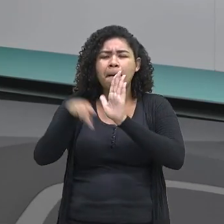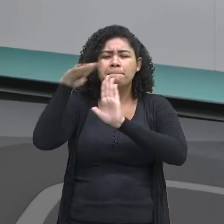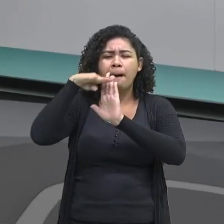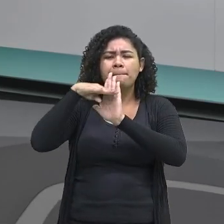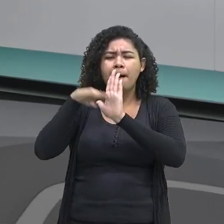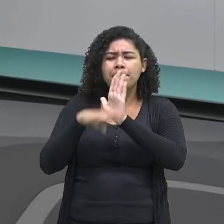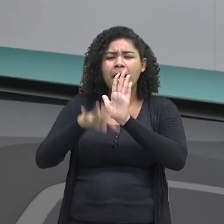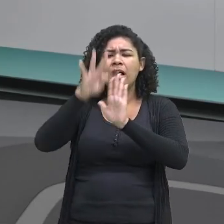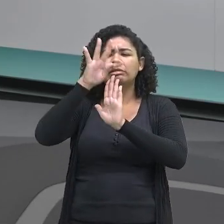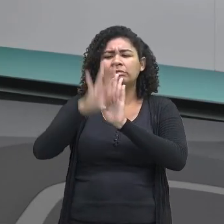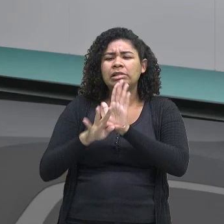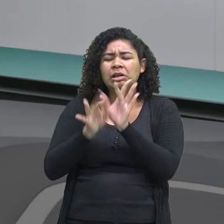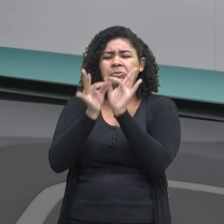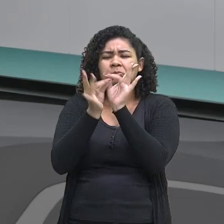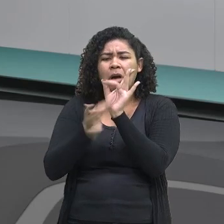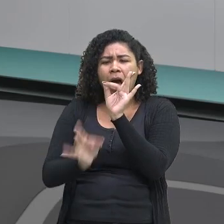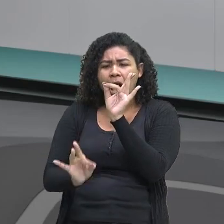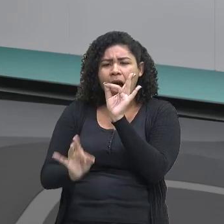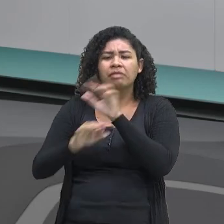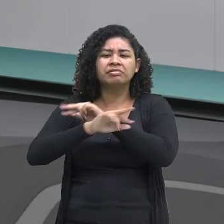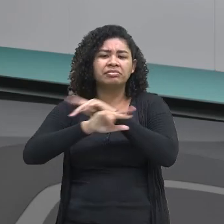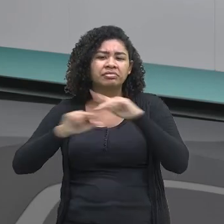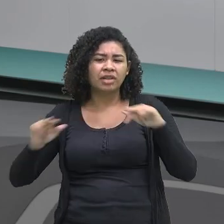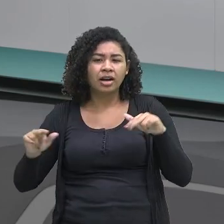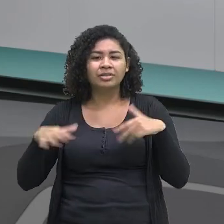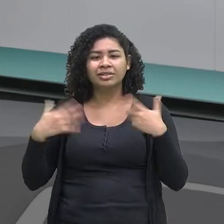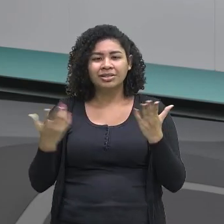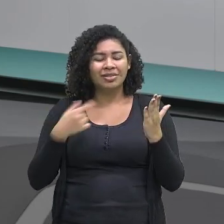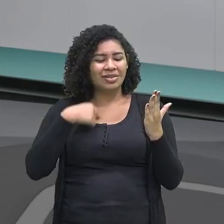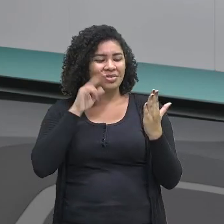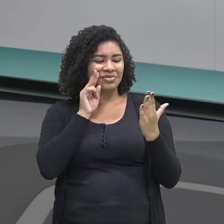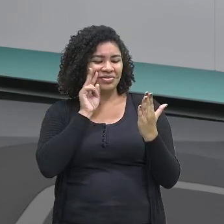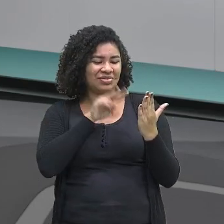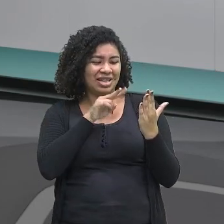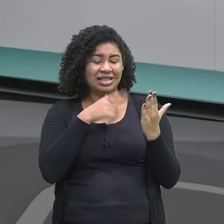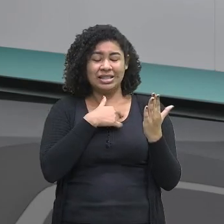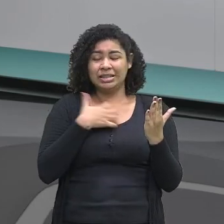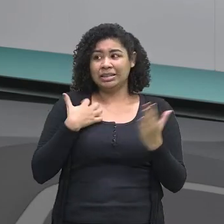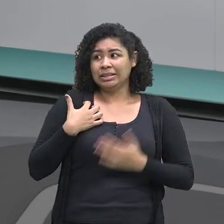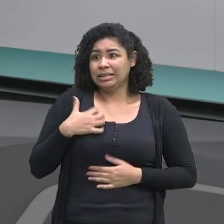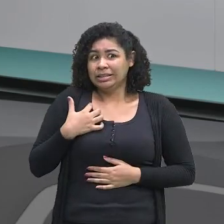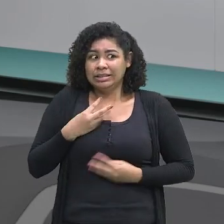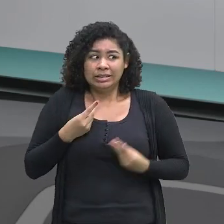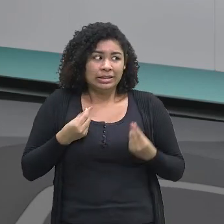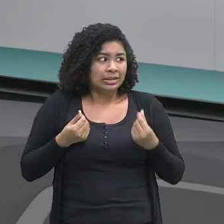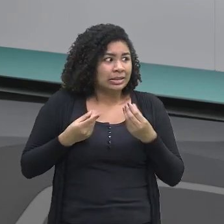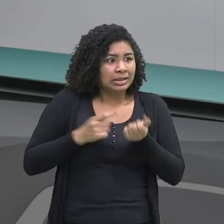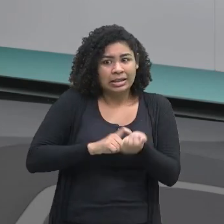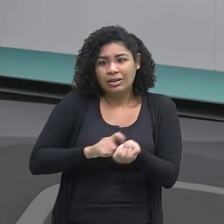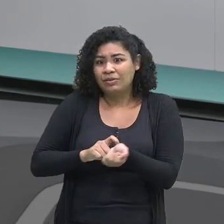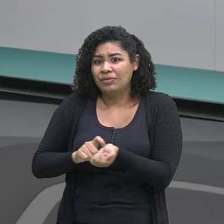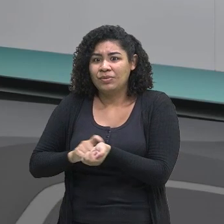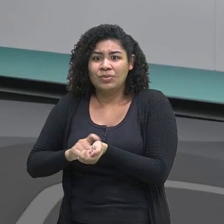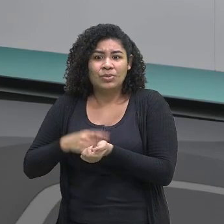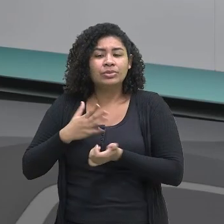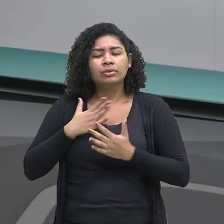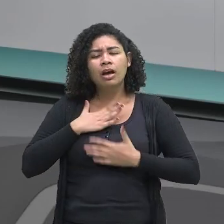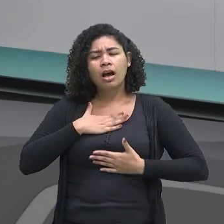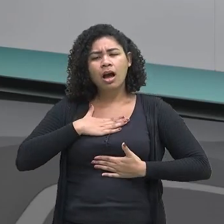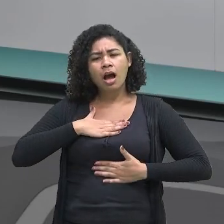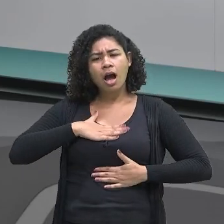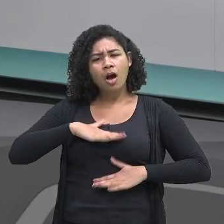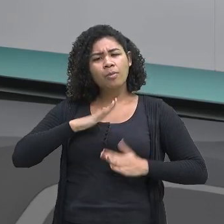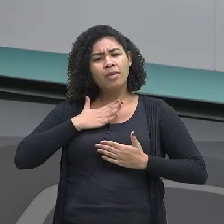textos grandes como esse, e eu olho e eu já fico assim, já dá um nervoso, calma, keep calm,